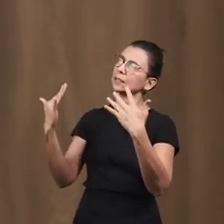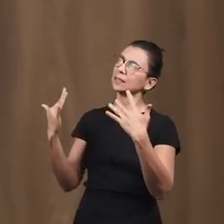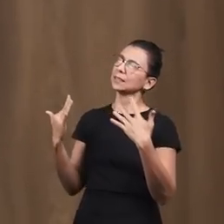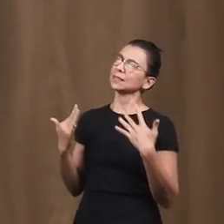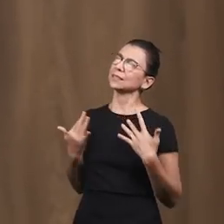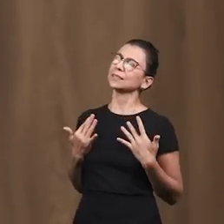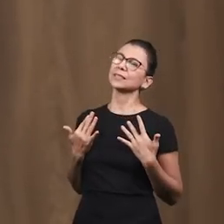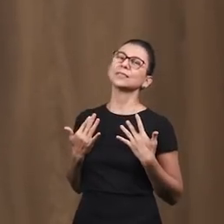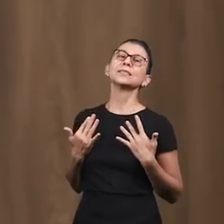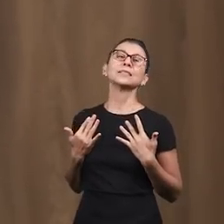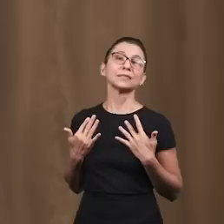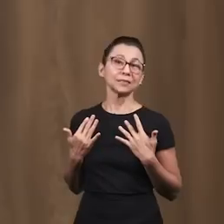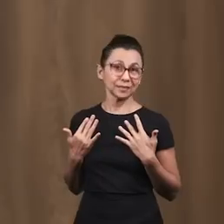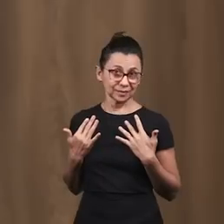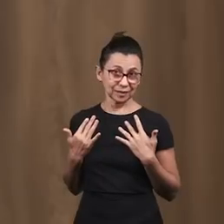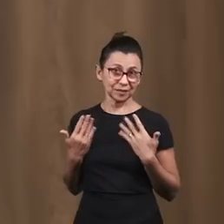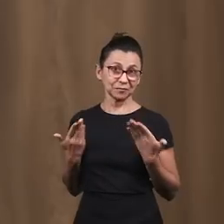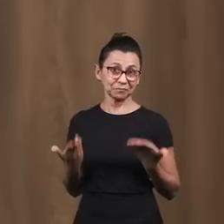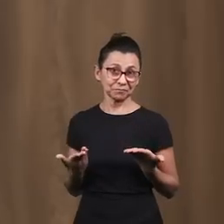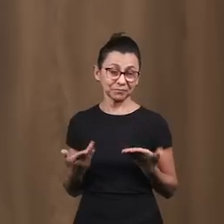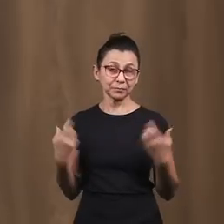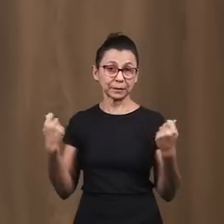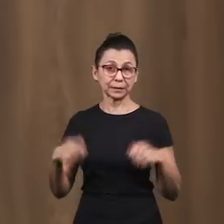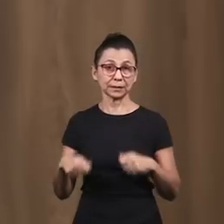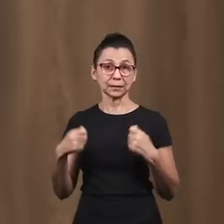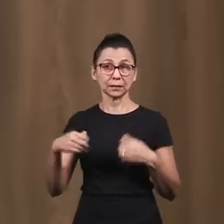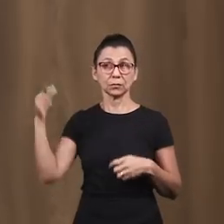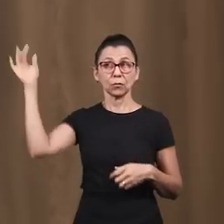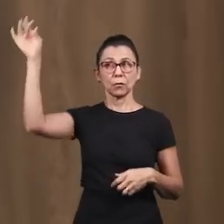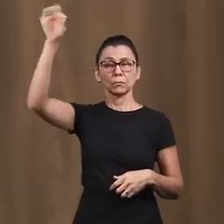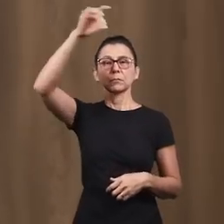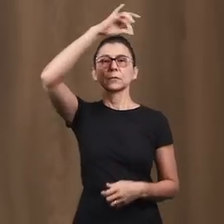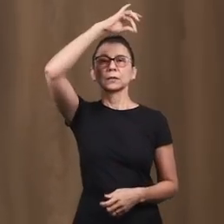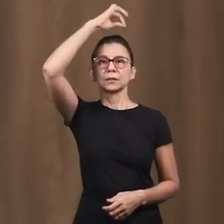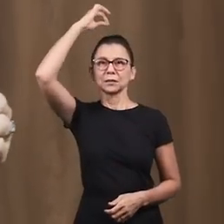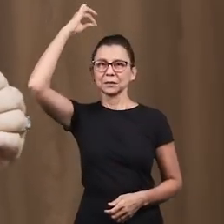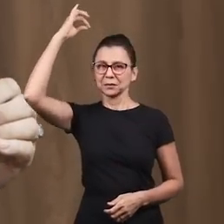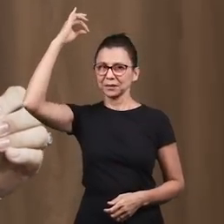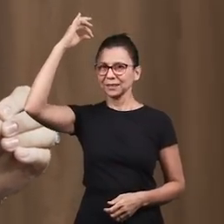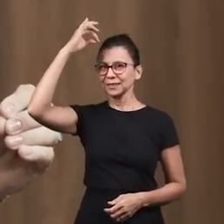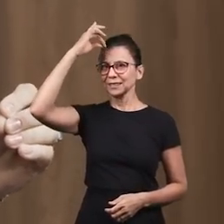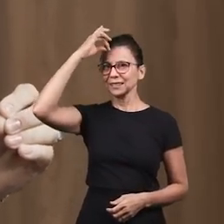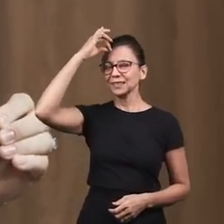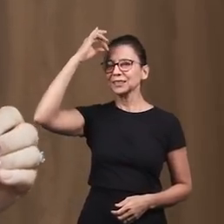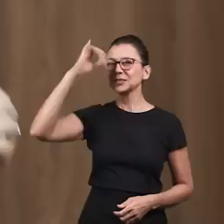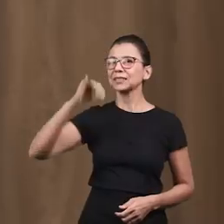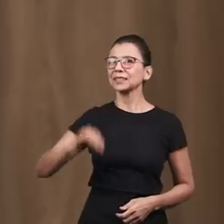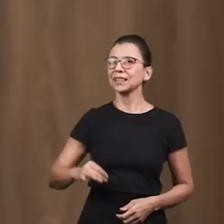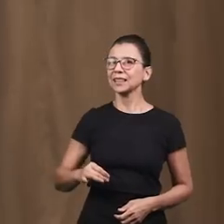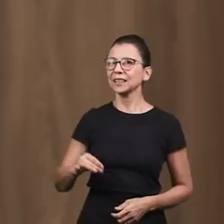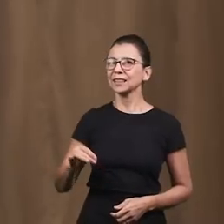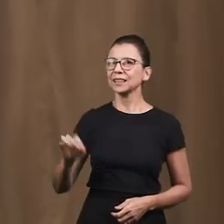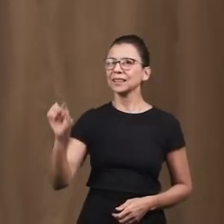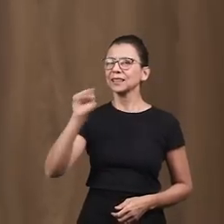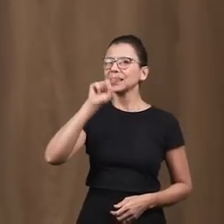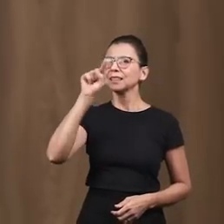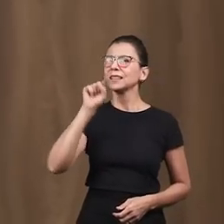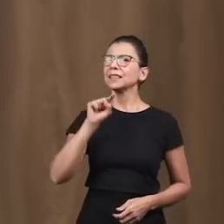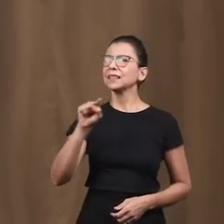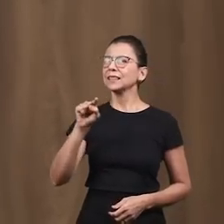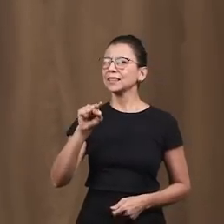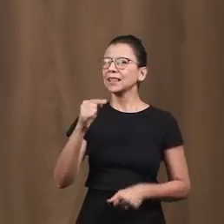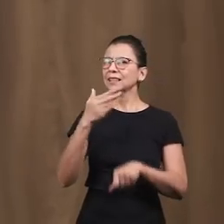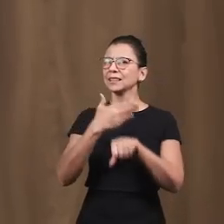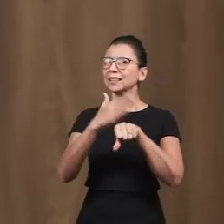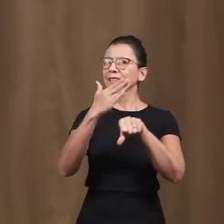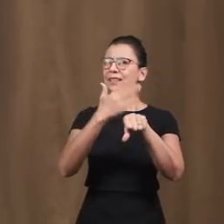de Deus. E esse nosso treinador, nós temos um treinador também. E o nosso treinador,